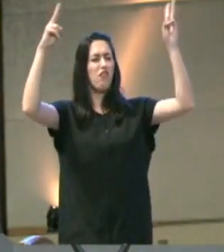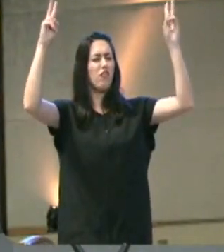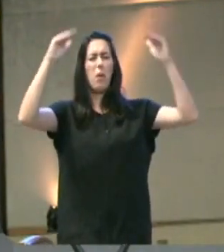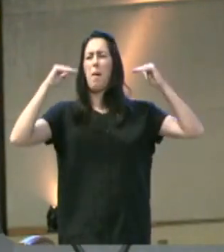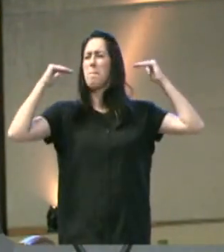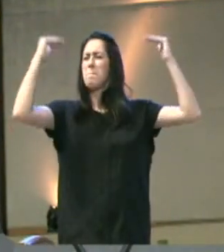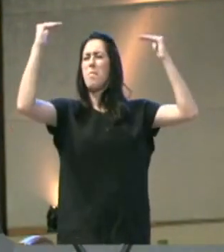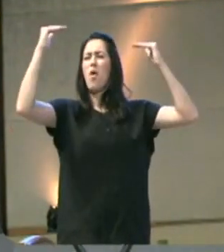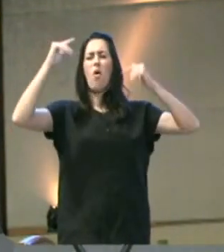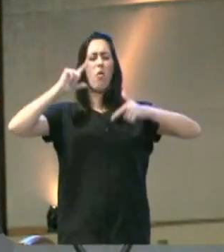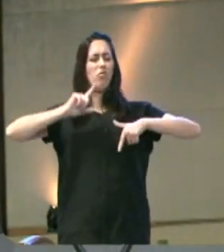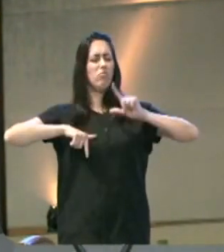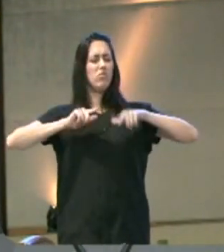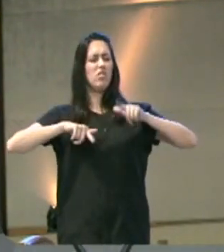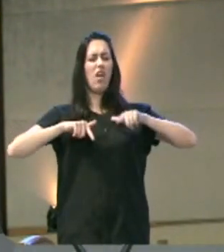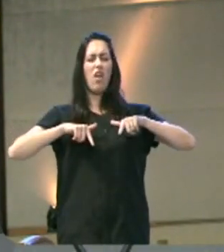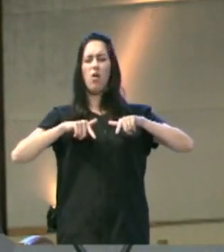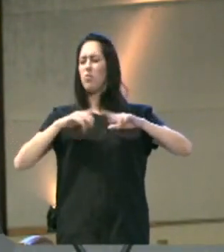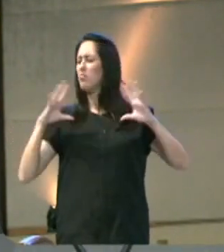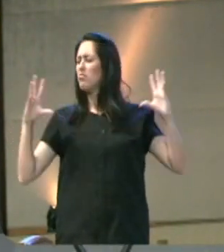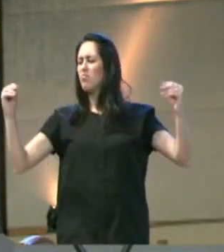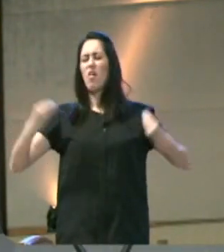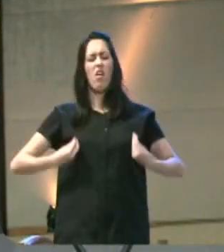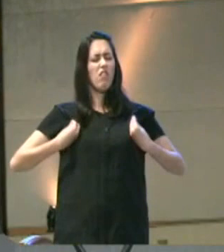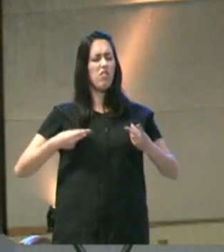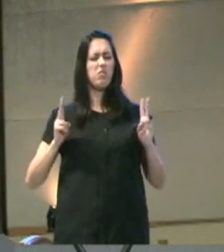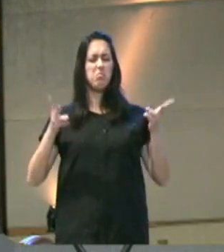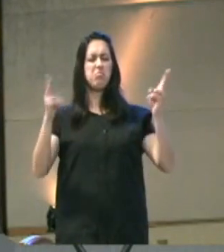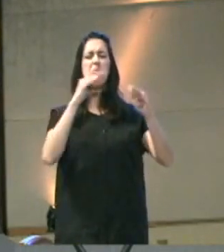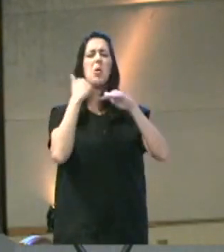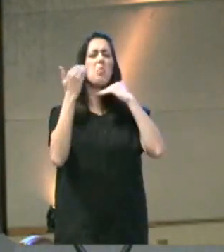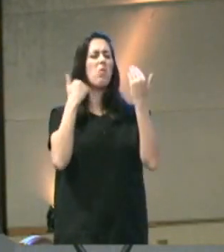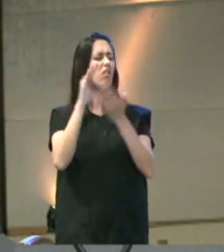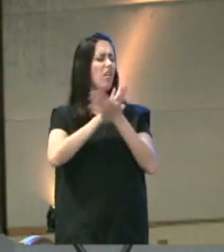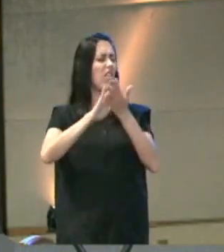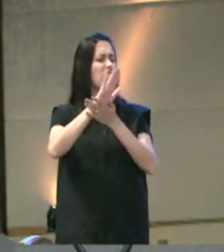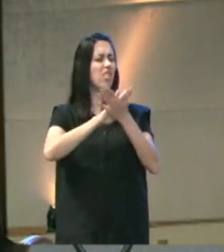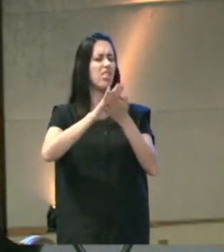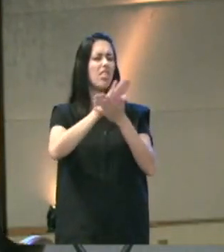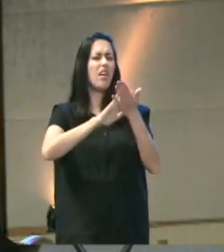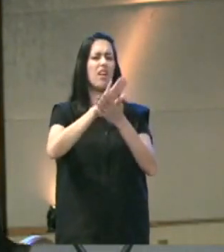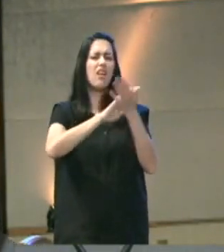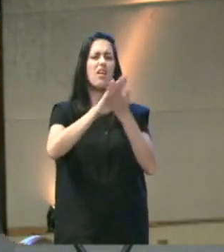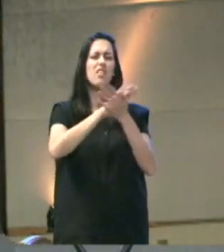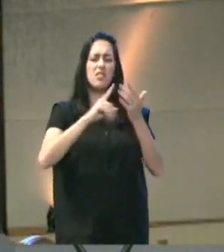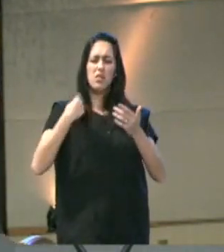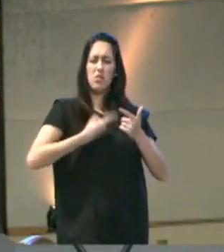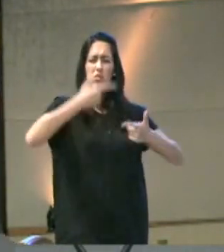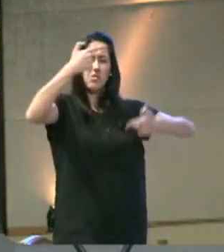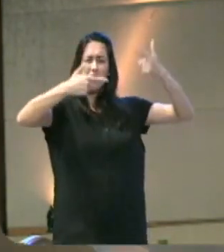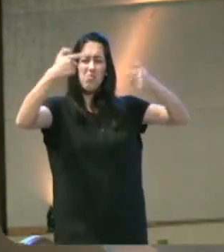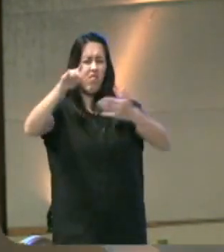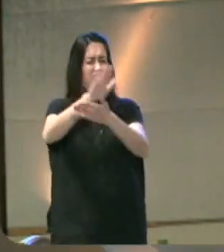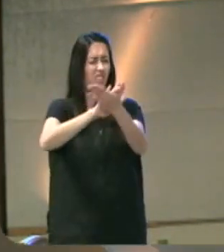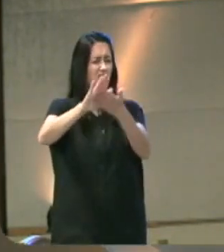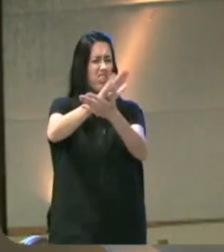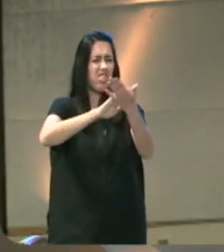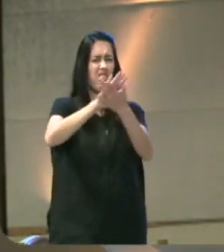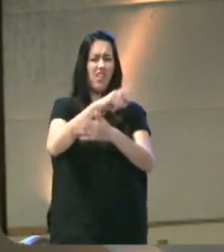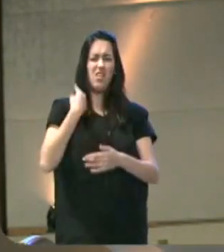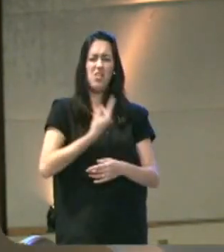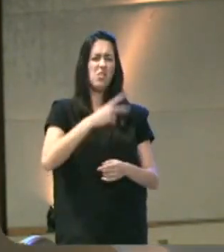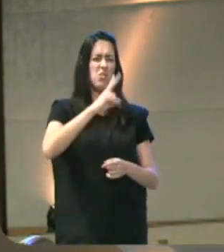Sem perder nenhum soldado, sem ter que lutar, nós vamos acabar com